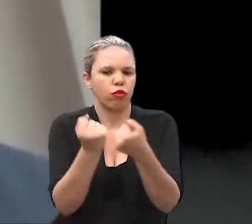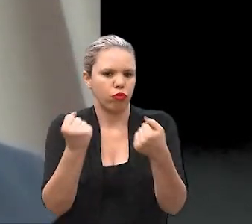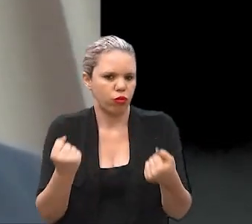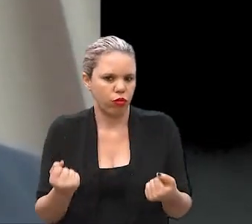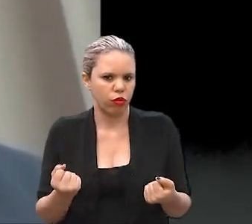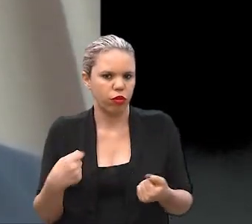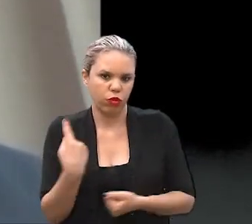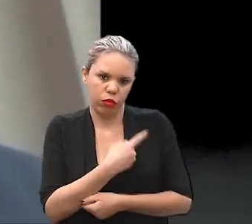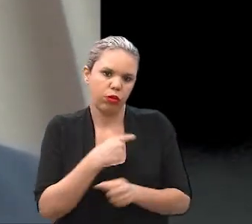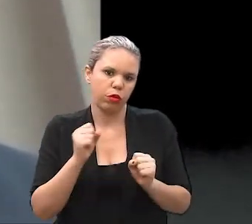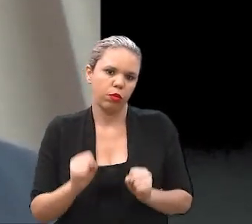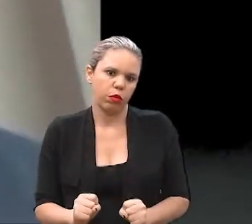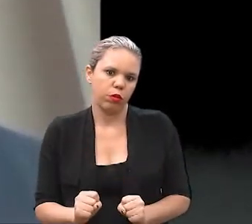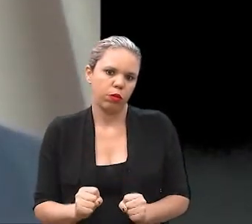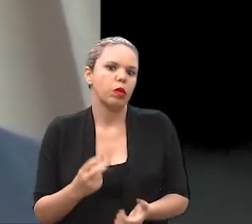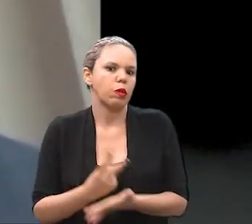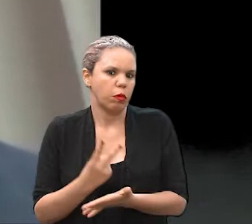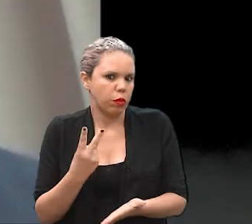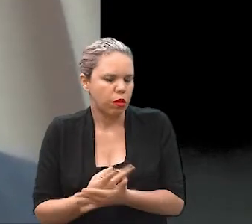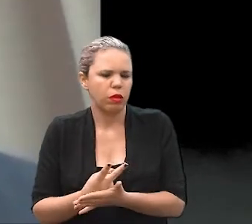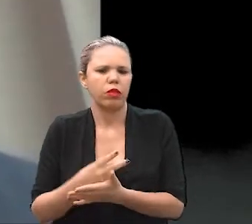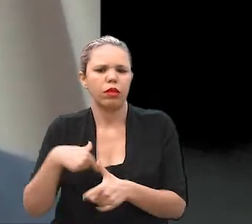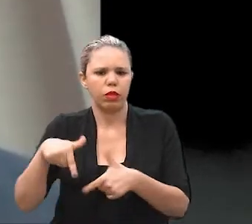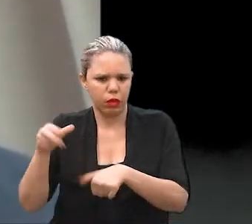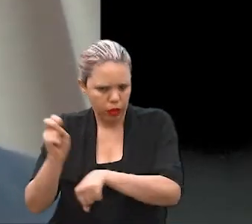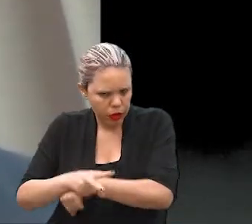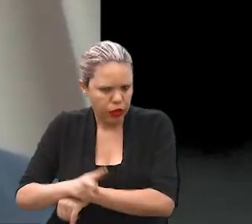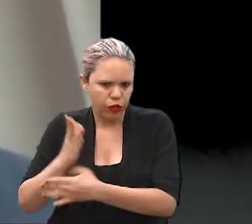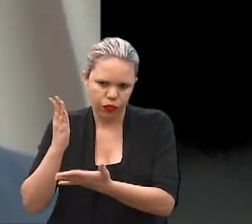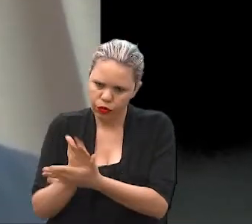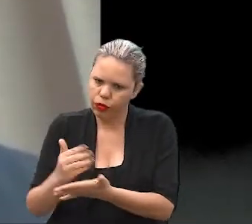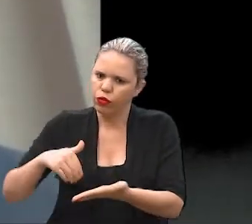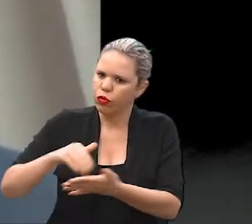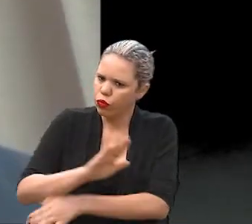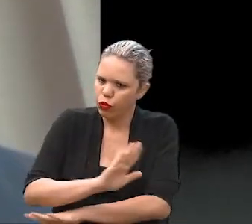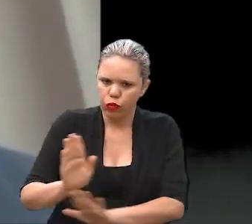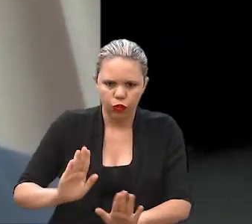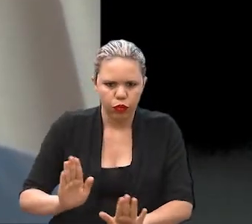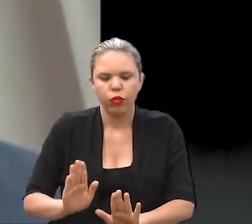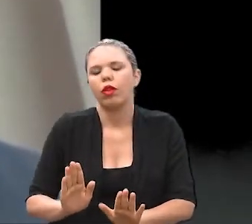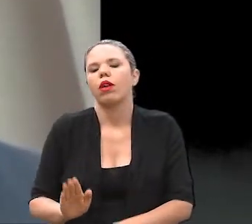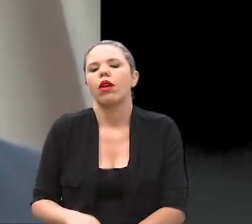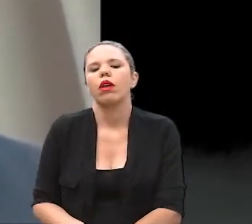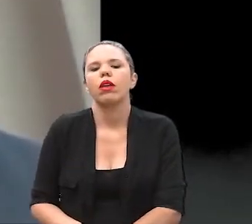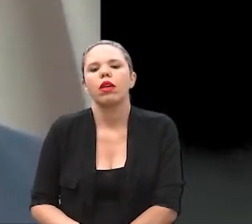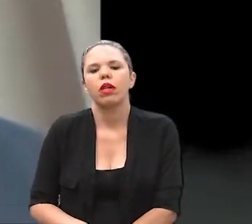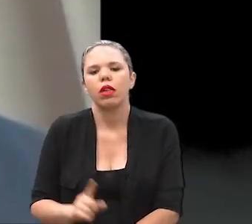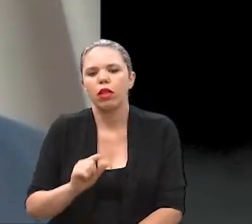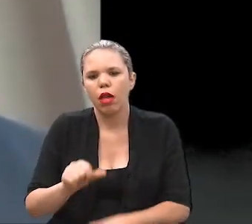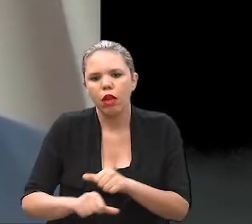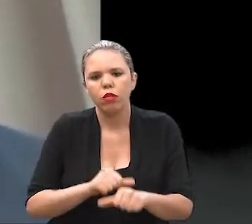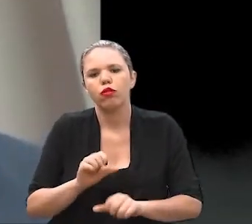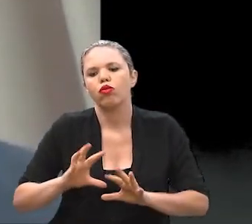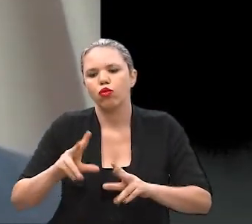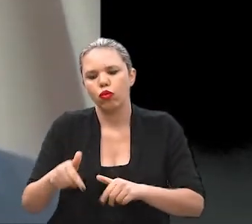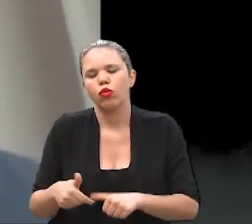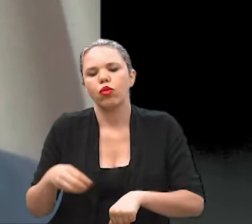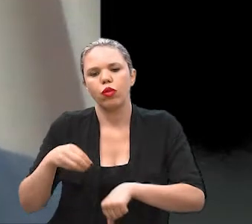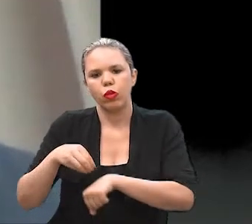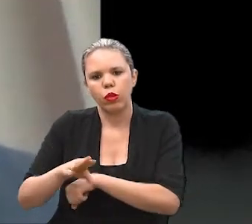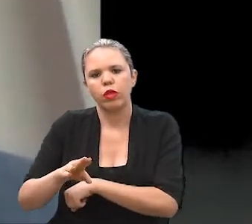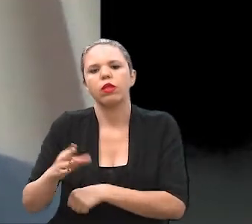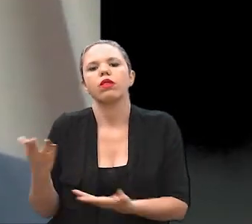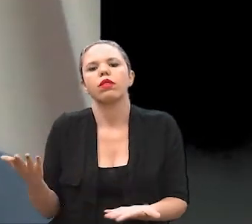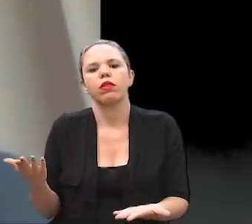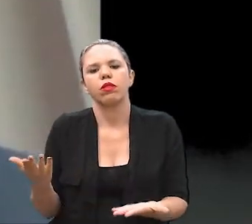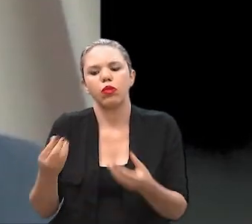gente possa manter os empregos, para que a gente possa não transferir todos os impactos dessa crise para